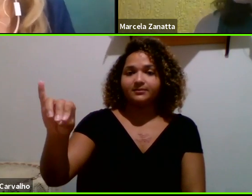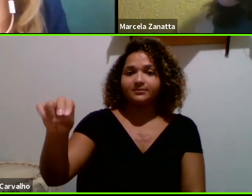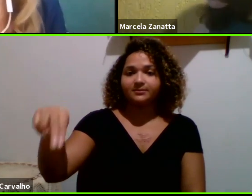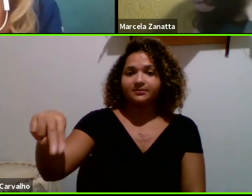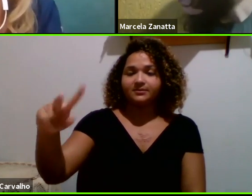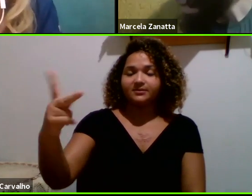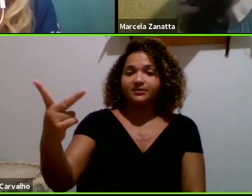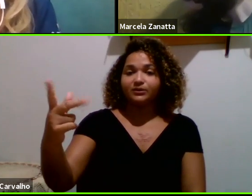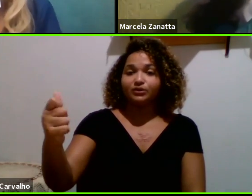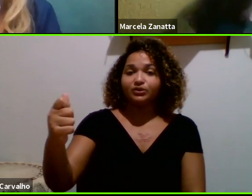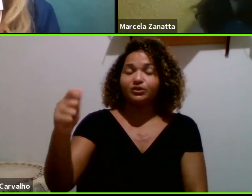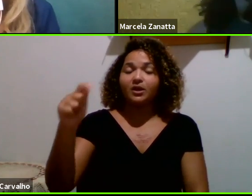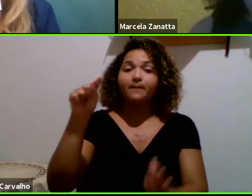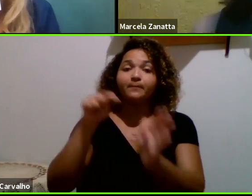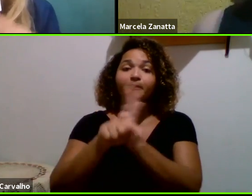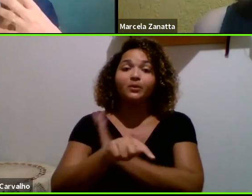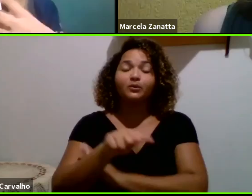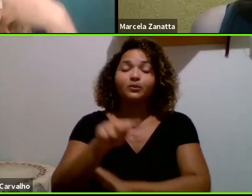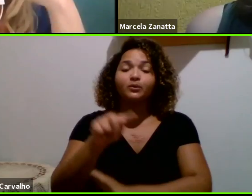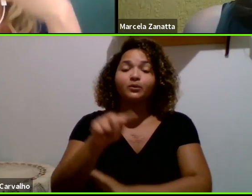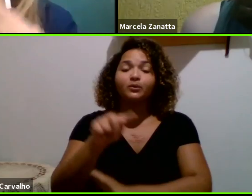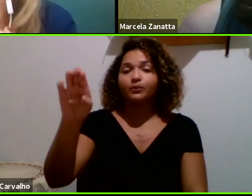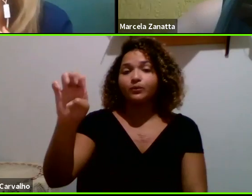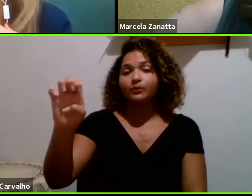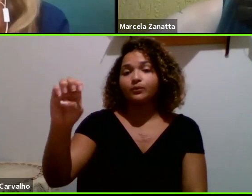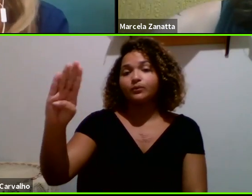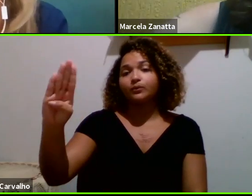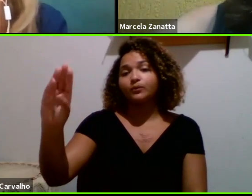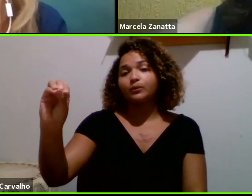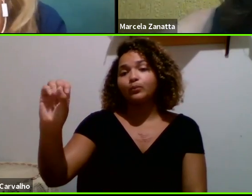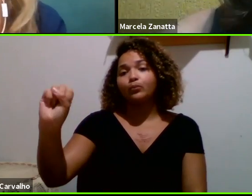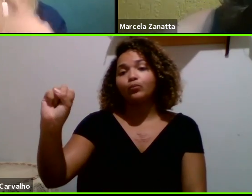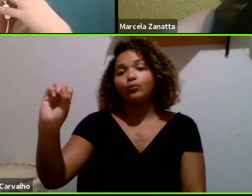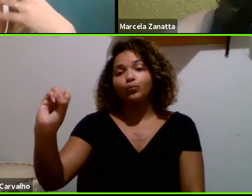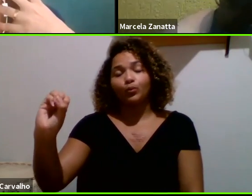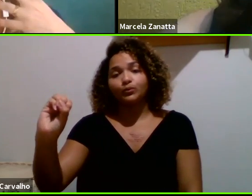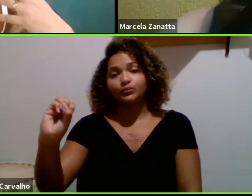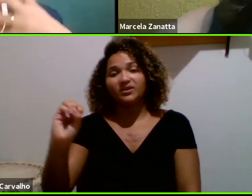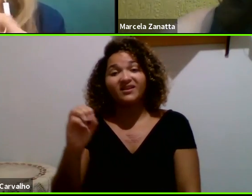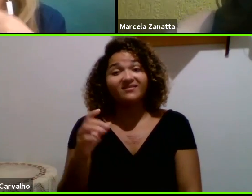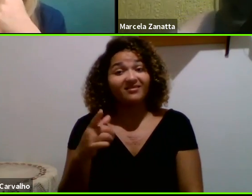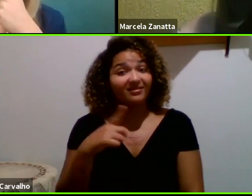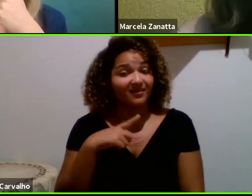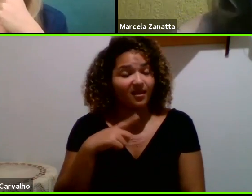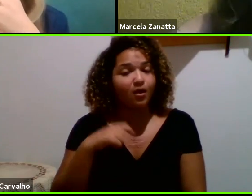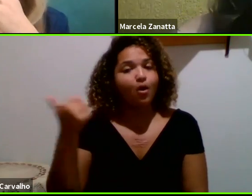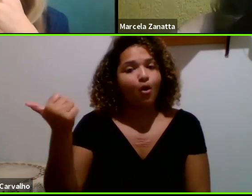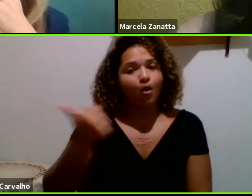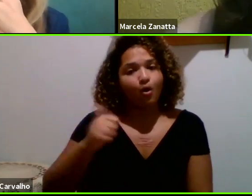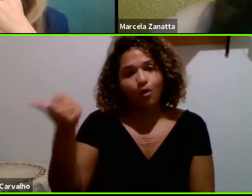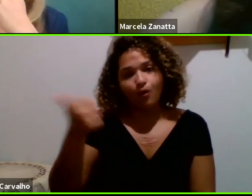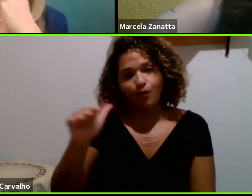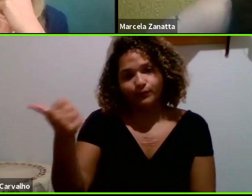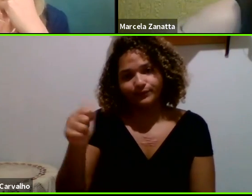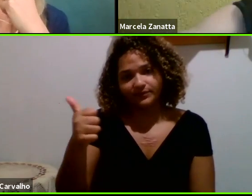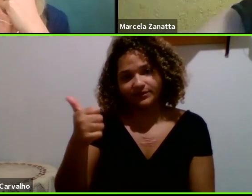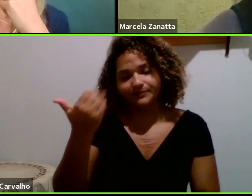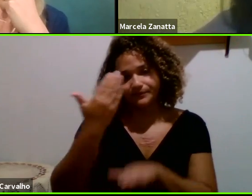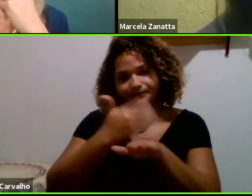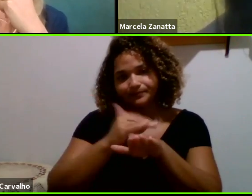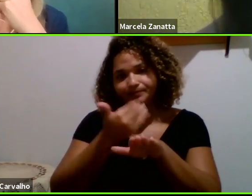do rebozo. Então, assim, existem 11 técnicas, tá, gente? Para que vocês tenham ideia de aplicação de